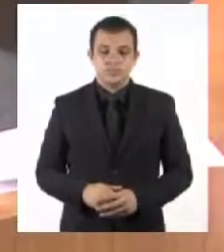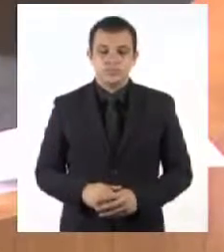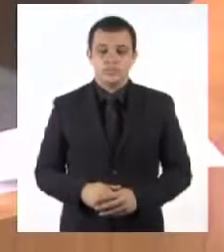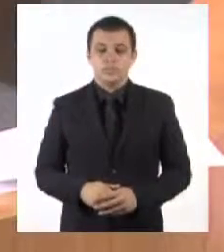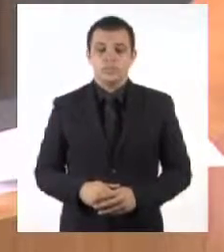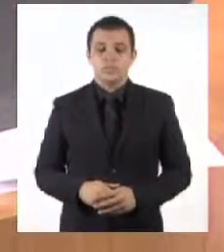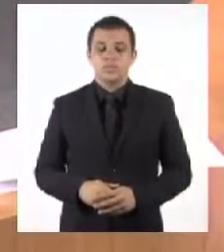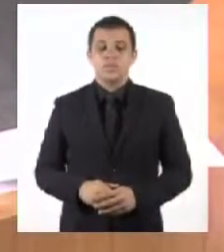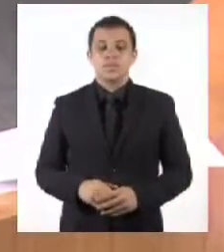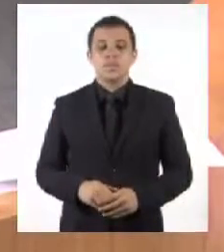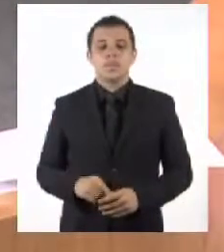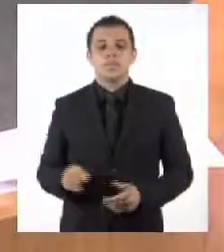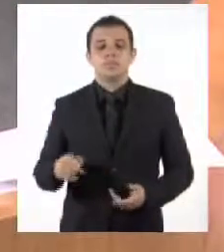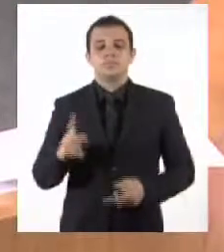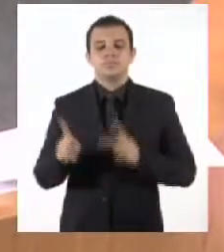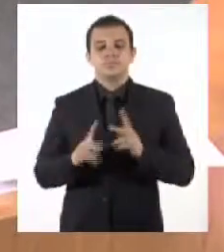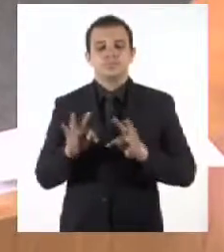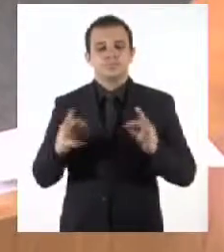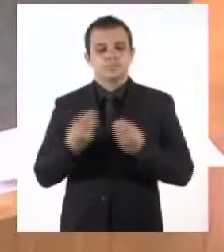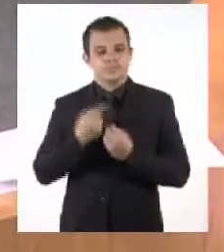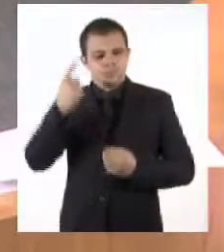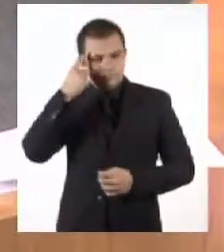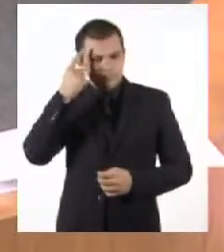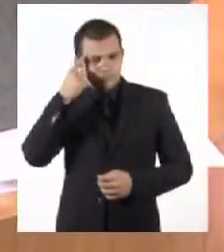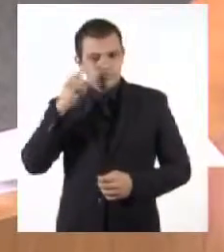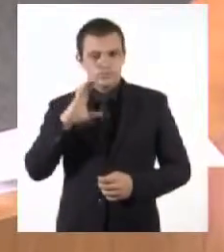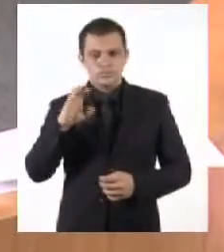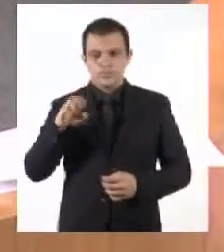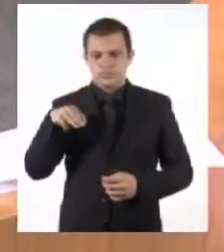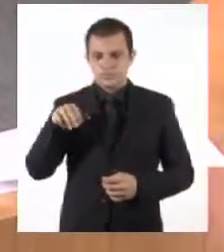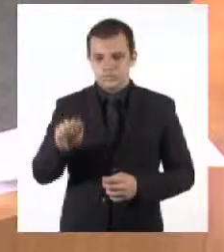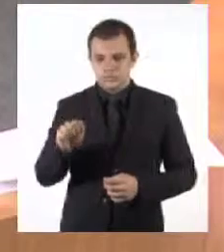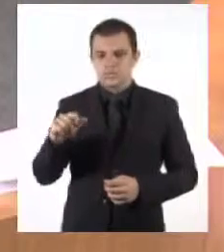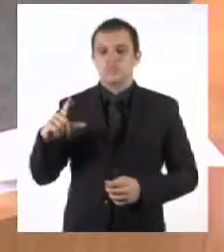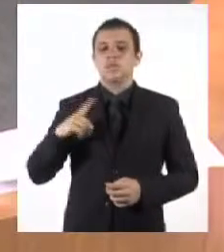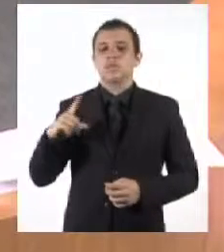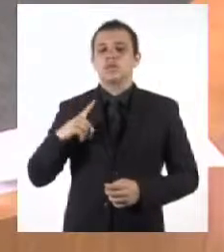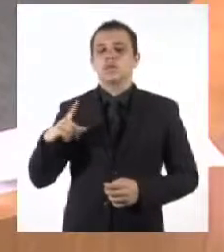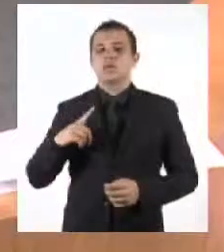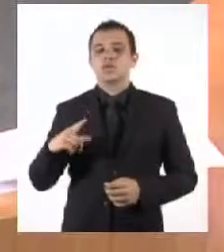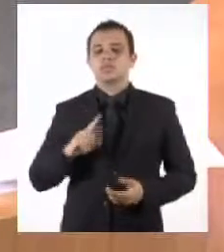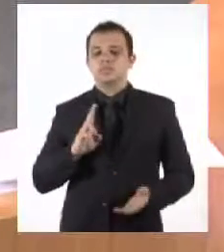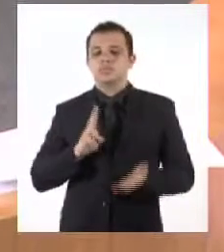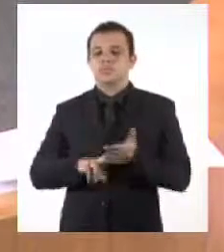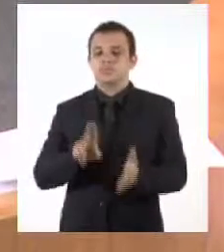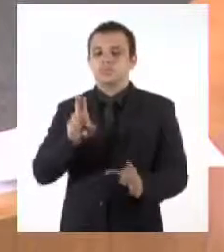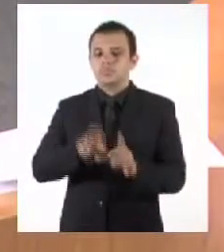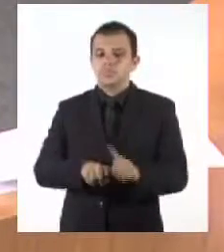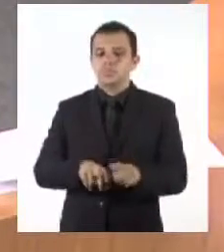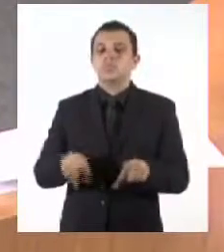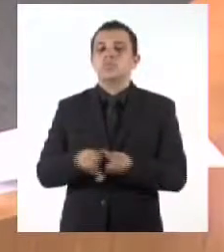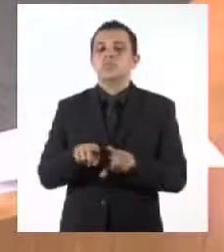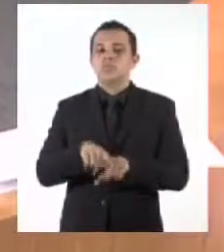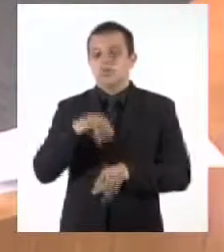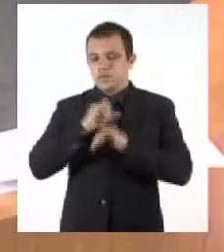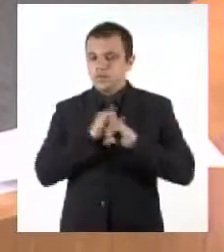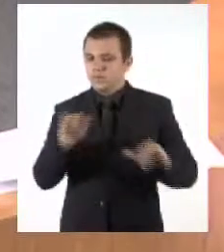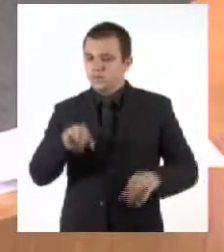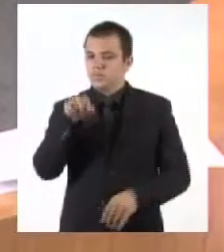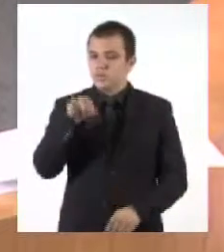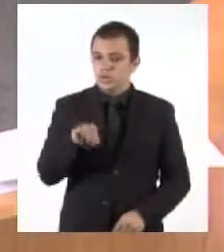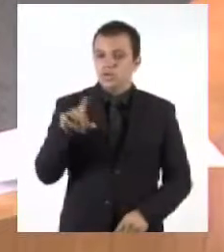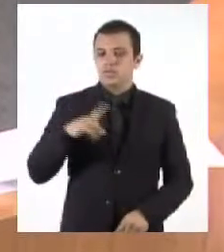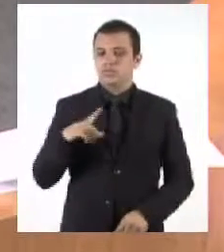que a SEMA, ao mesmo tempo que multou e indeferiu o licenciamento para que o funcionamento da empresa, celebrou um termo de